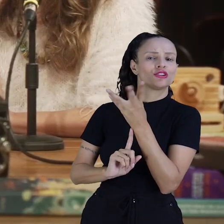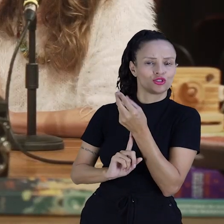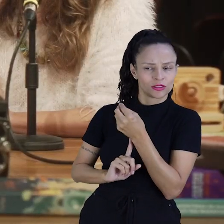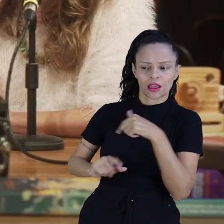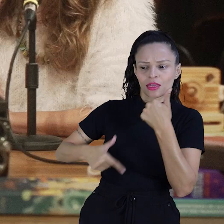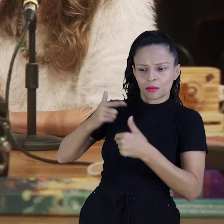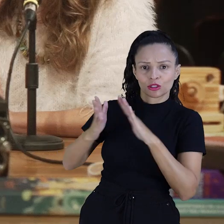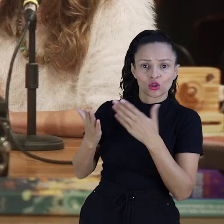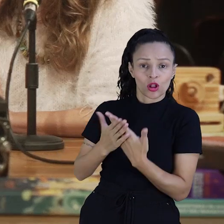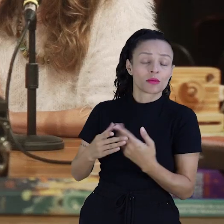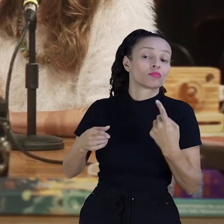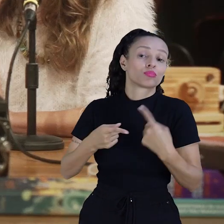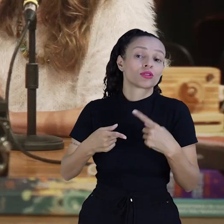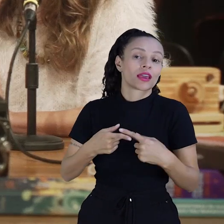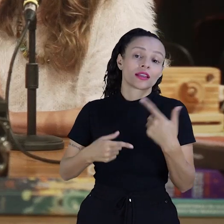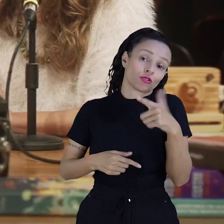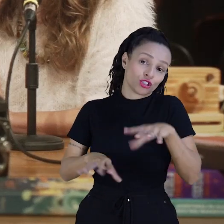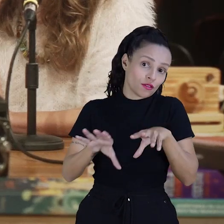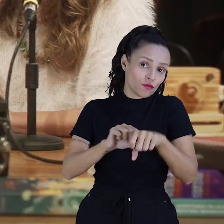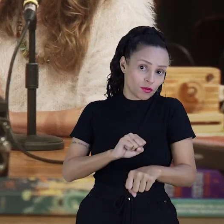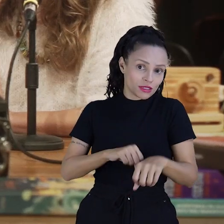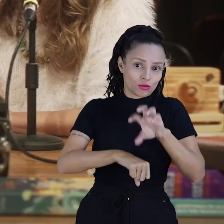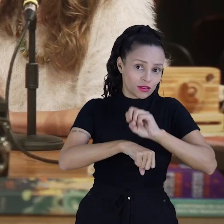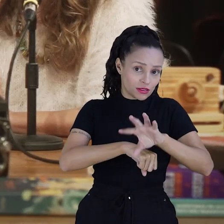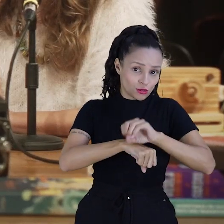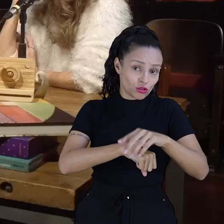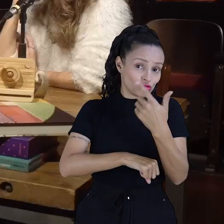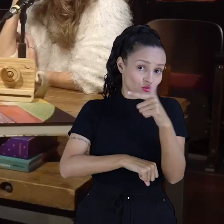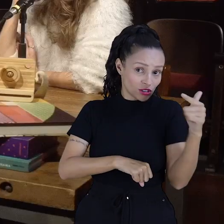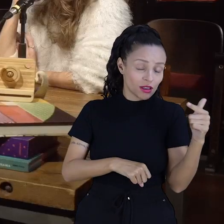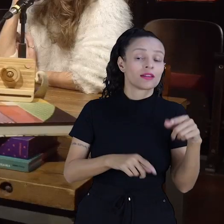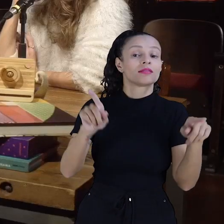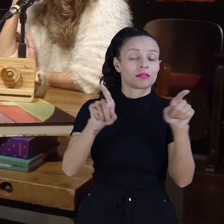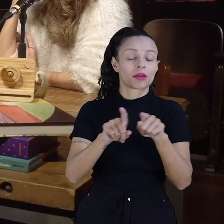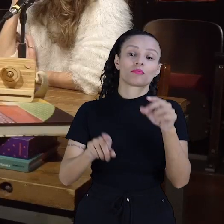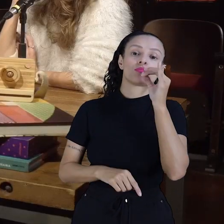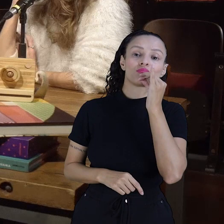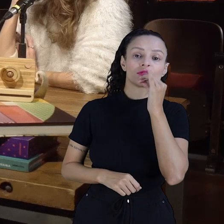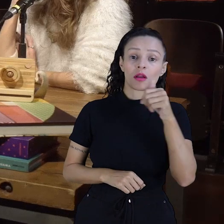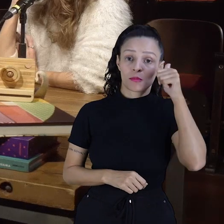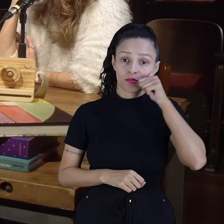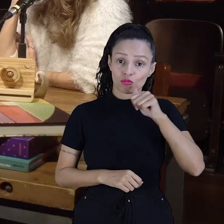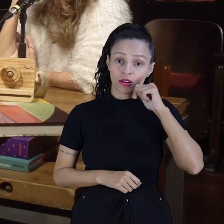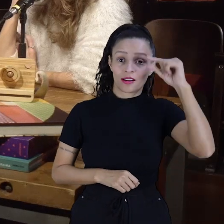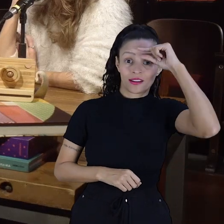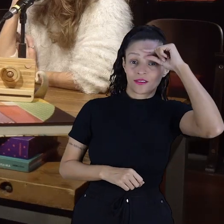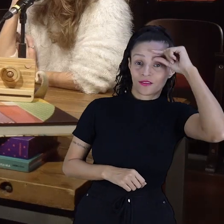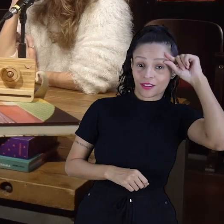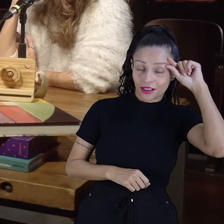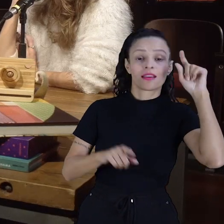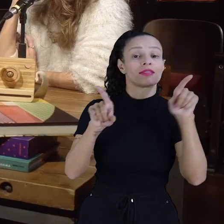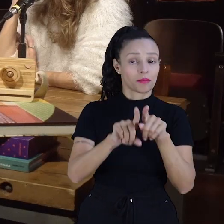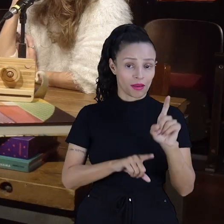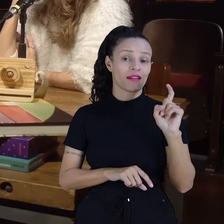mais artistas atuando na escola. Porque não necessariamente eles tinham uma formação em licenciatura. Lembrando que, por exemplo, uma